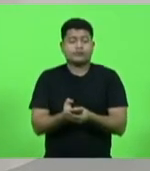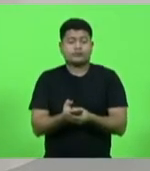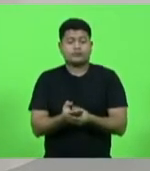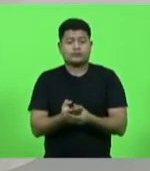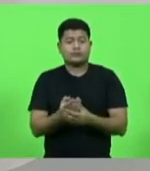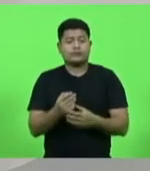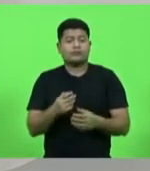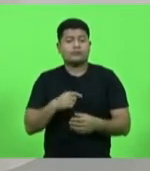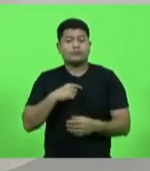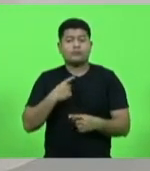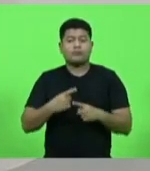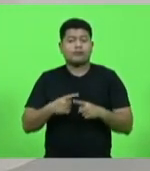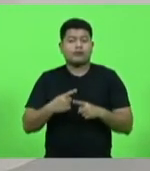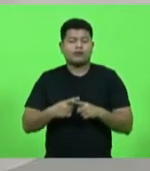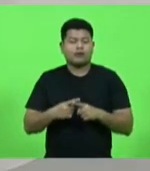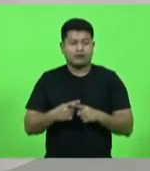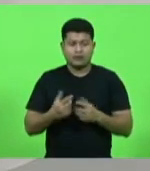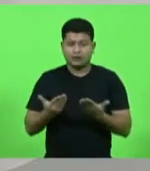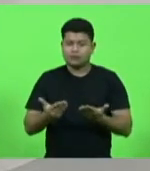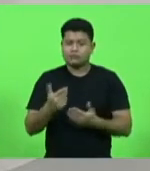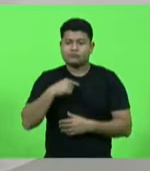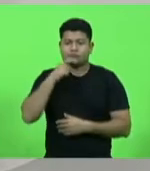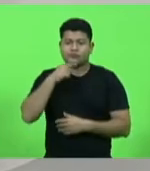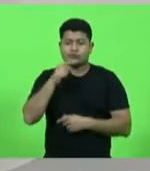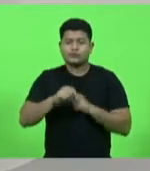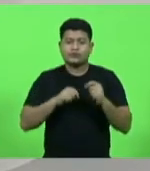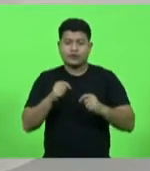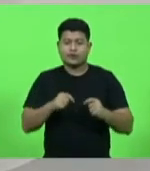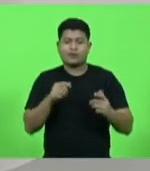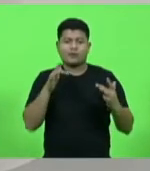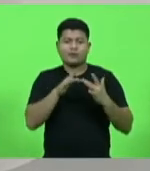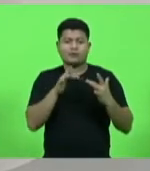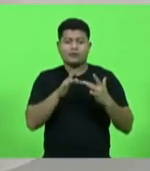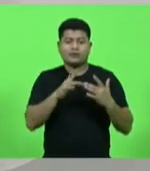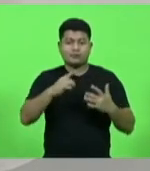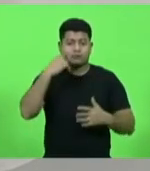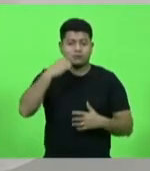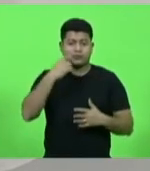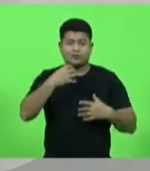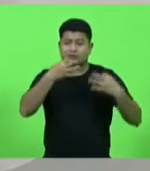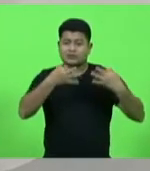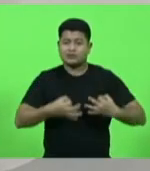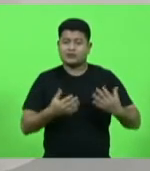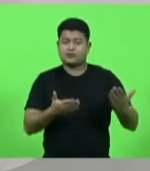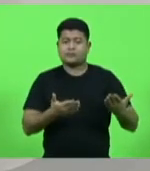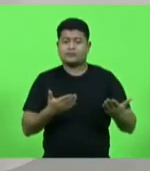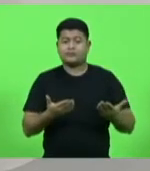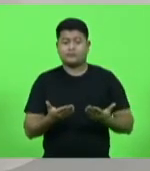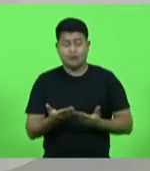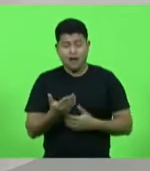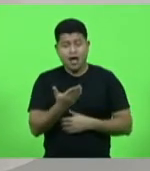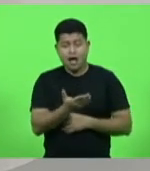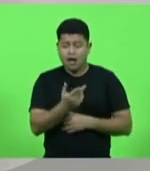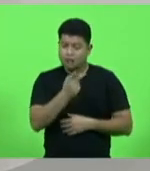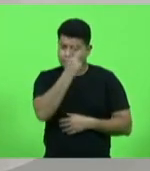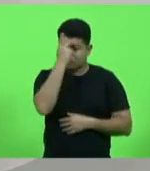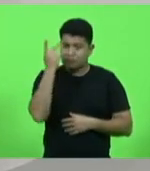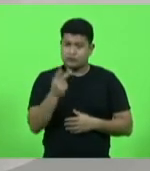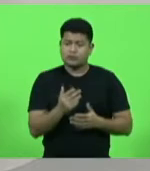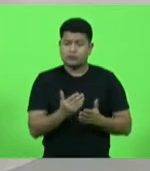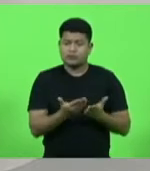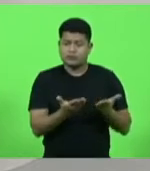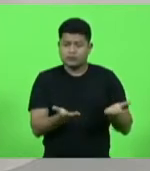conexão no momento da sua defesa, uma pessoa mais humilde. Então, eu vejo que